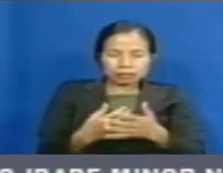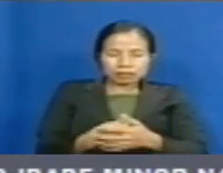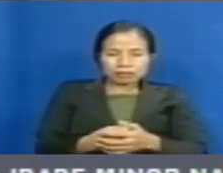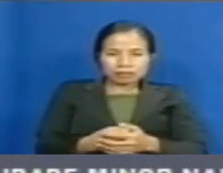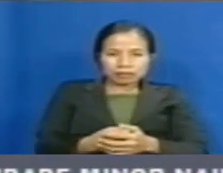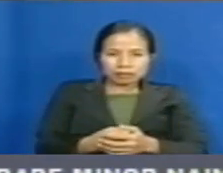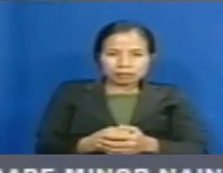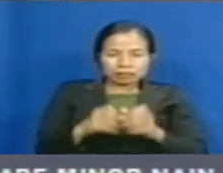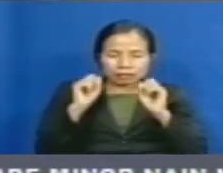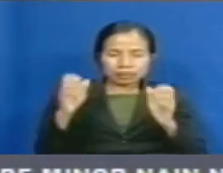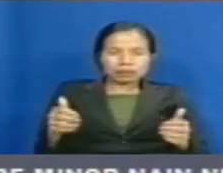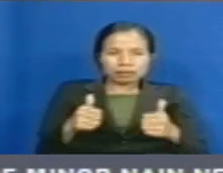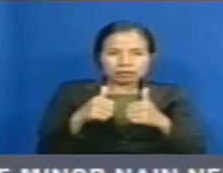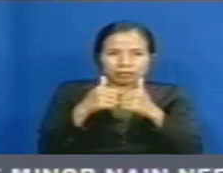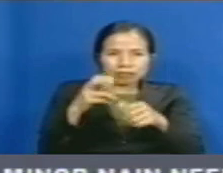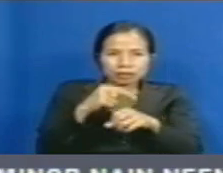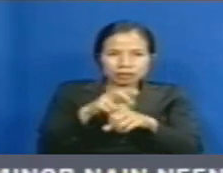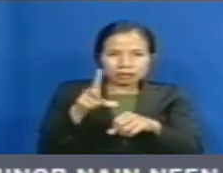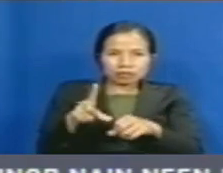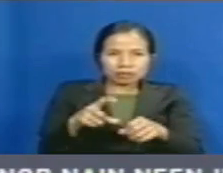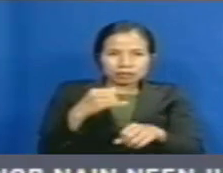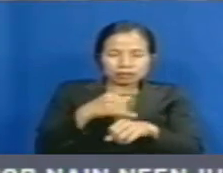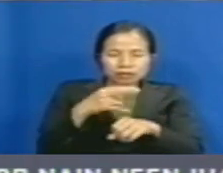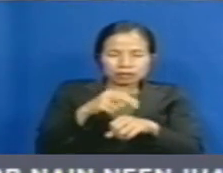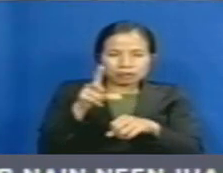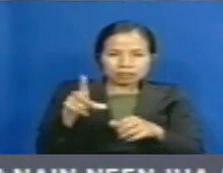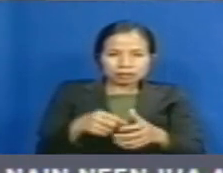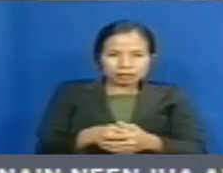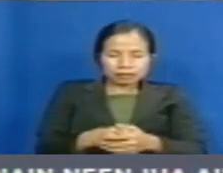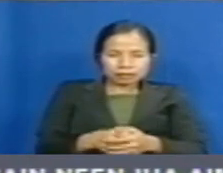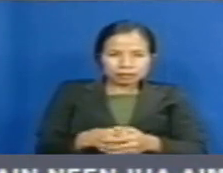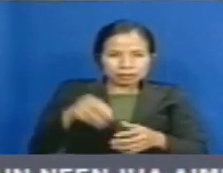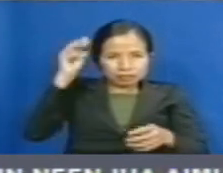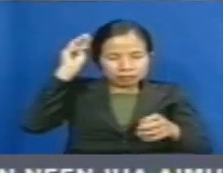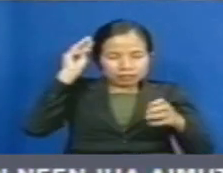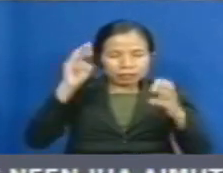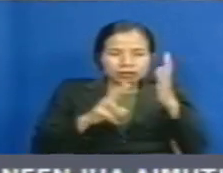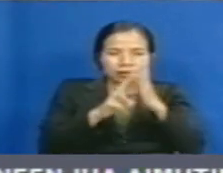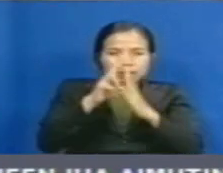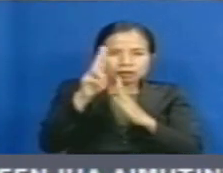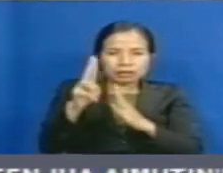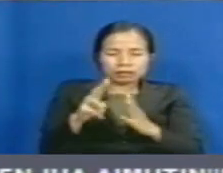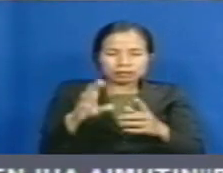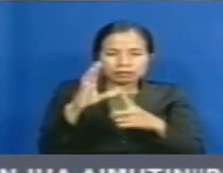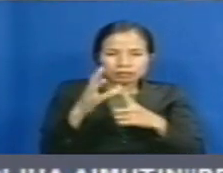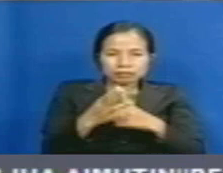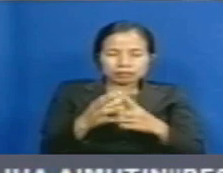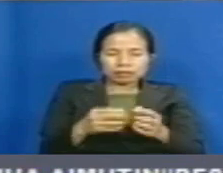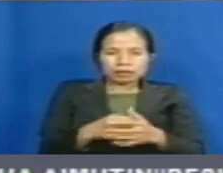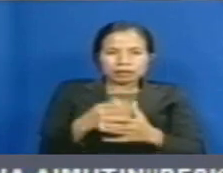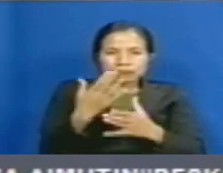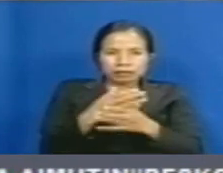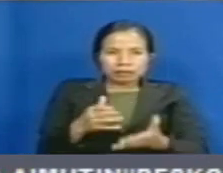para ver competir e a nível nacional, não temos nível internacional. Entretanto, o Ministério do Ensino Superior, Ciência e Cultura atribui